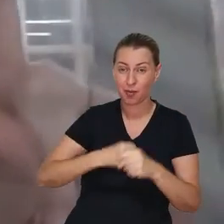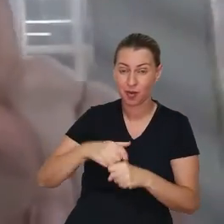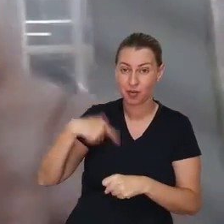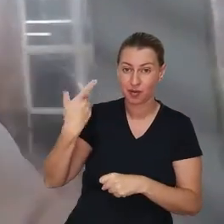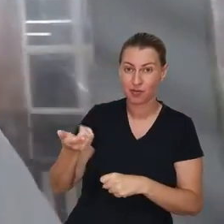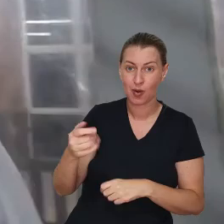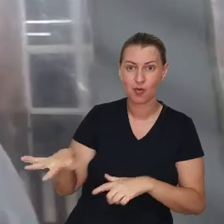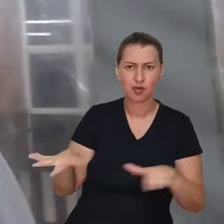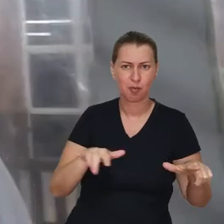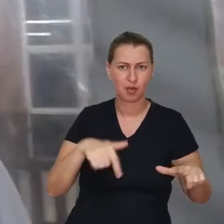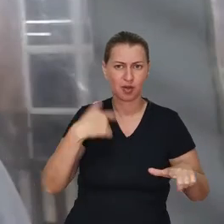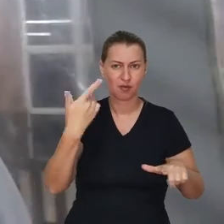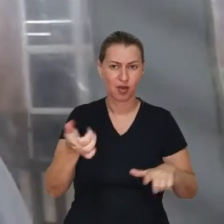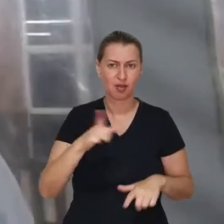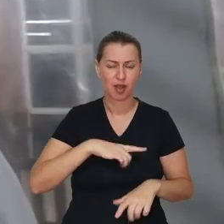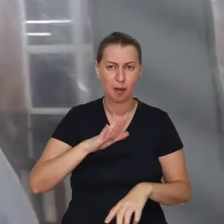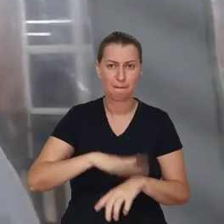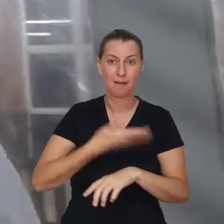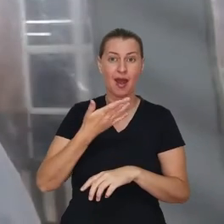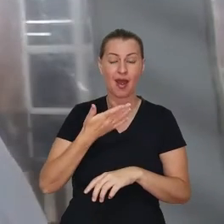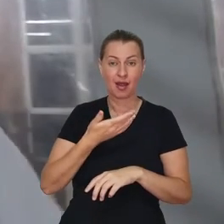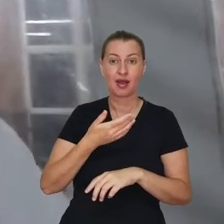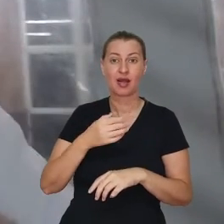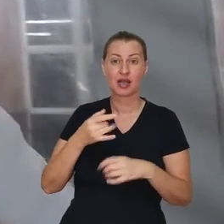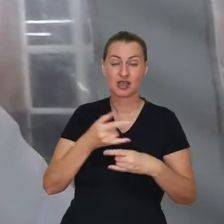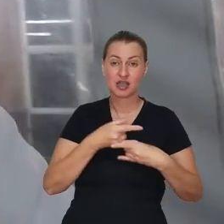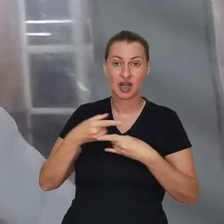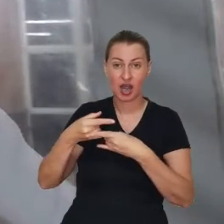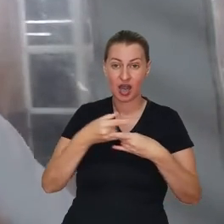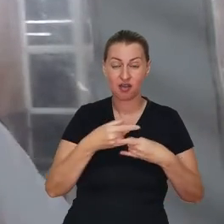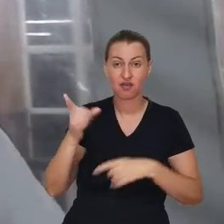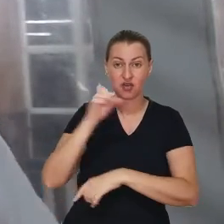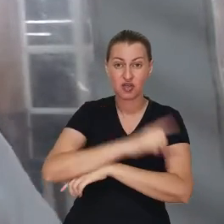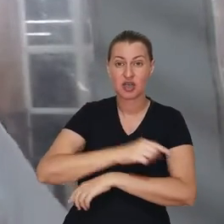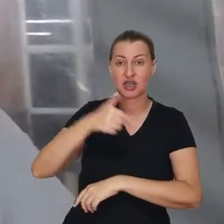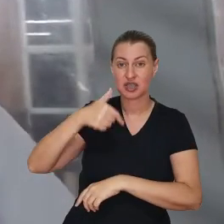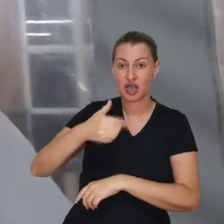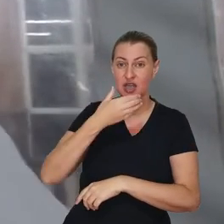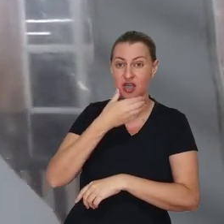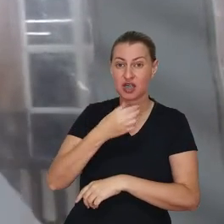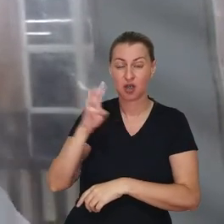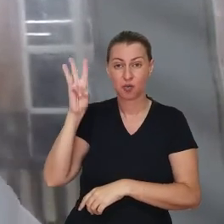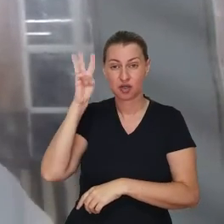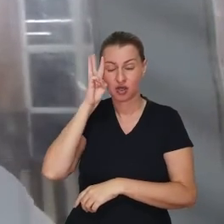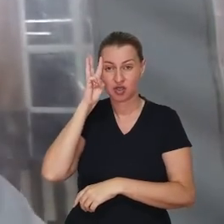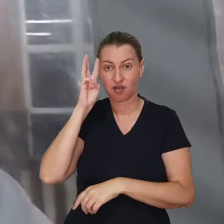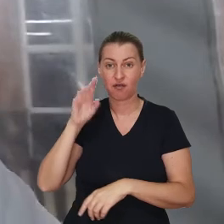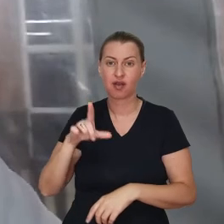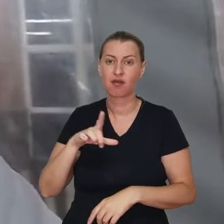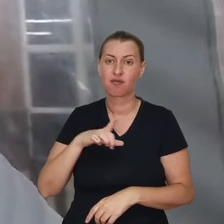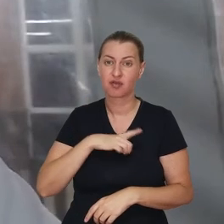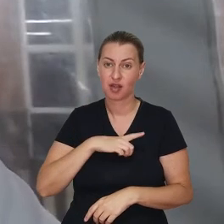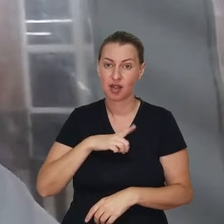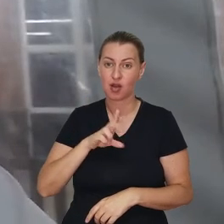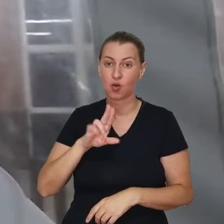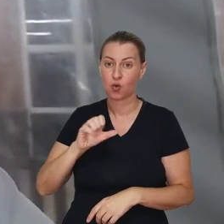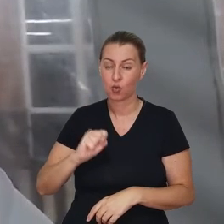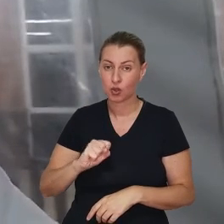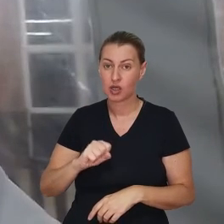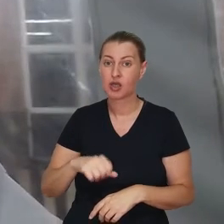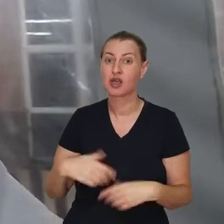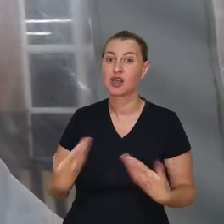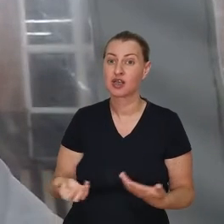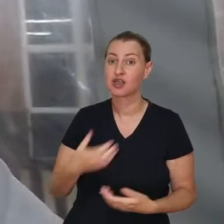uma live, gente, no dia 7 de dezembro, na terça-feira. Nós temos o Luiz Campos, diretamente